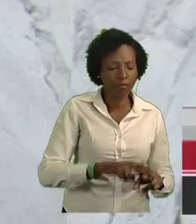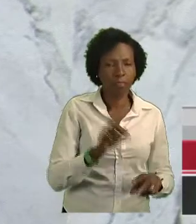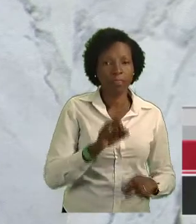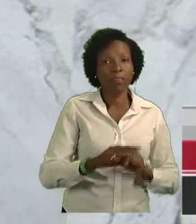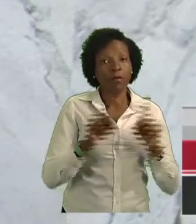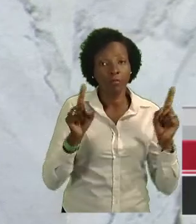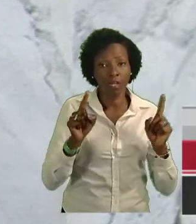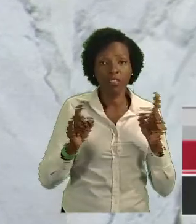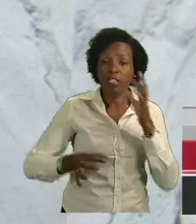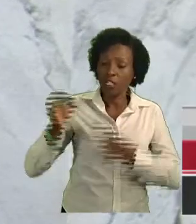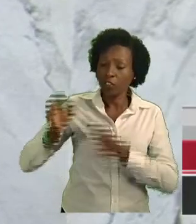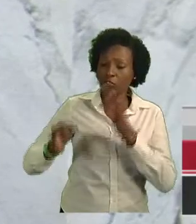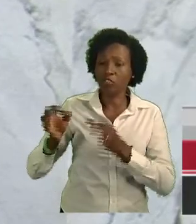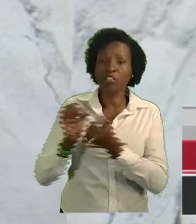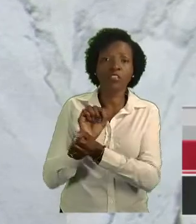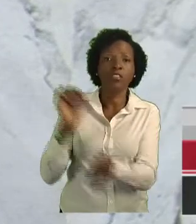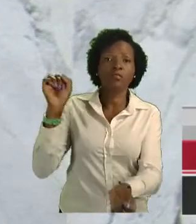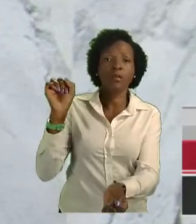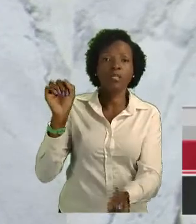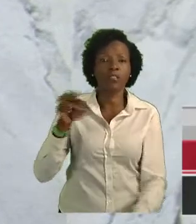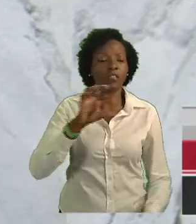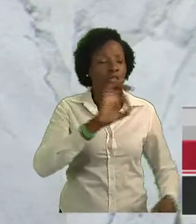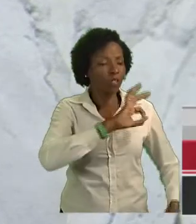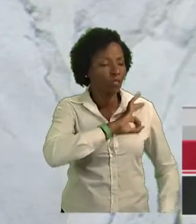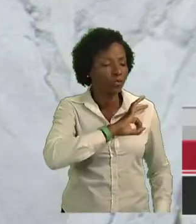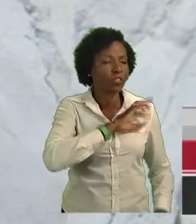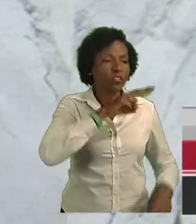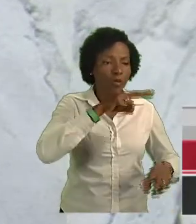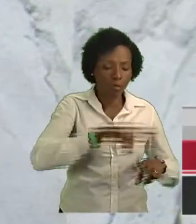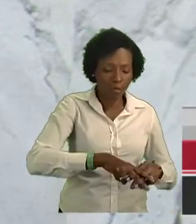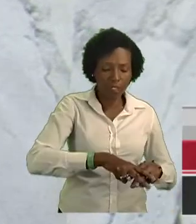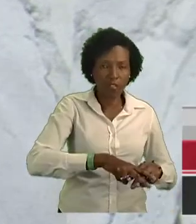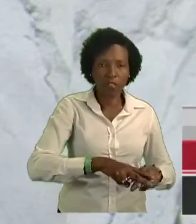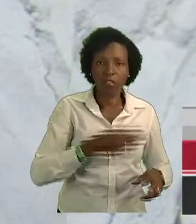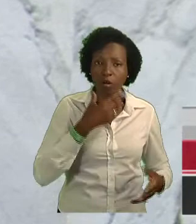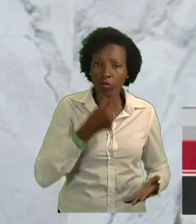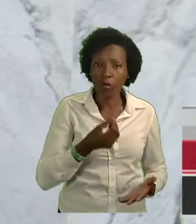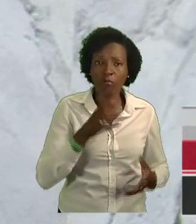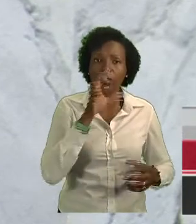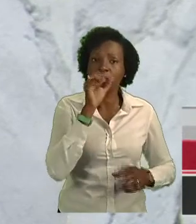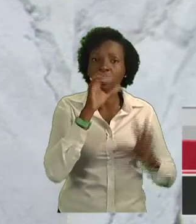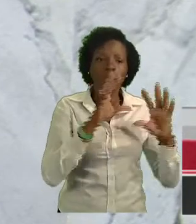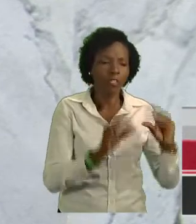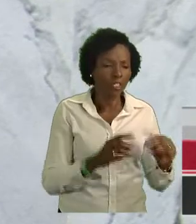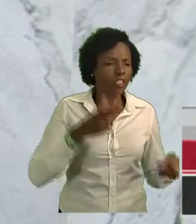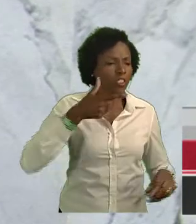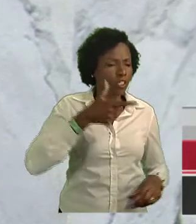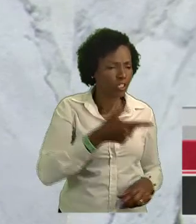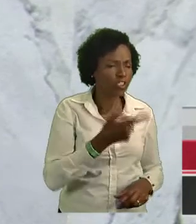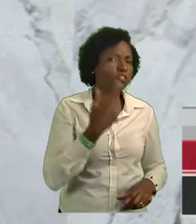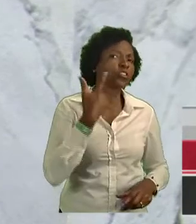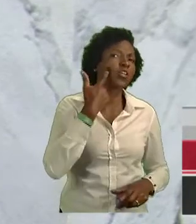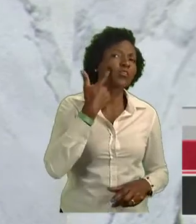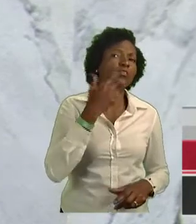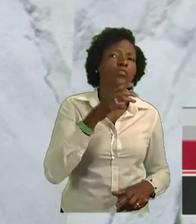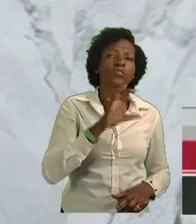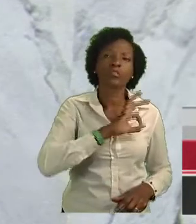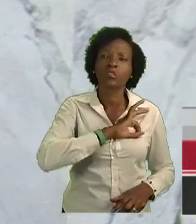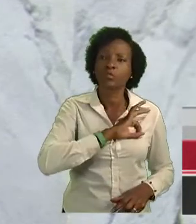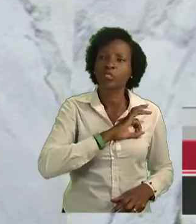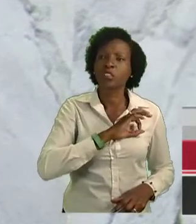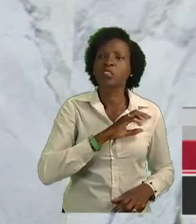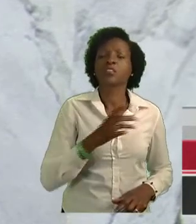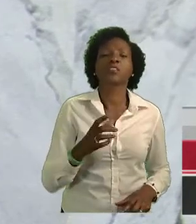justiça solta aconteceu isso esse criminoso foi preso no sábado à noite por ter atirado no rosto de um policial militar e